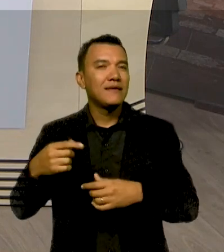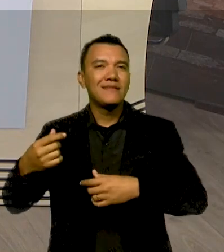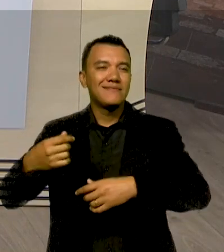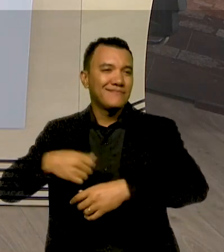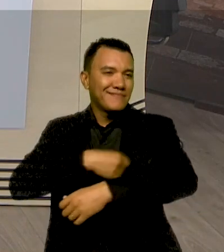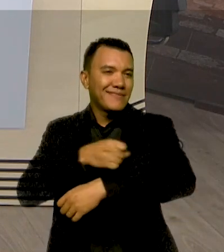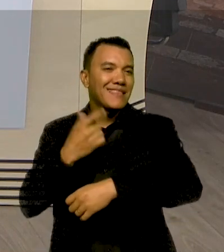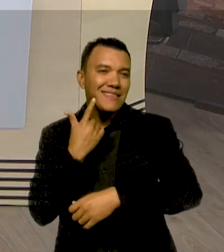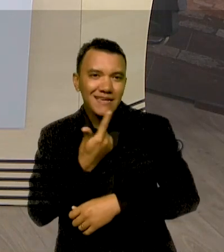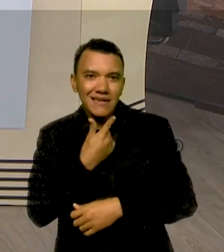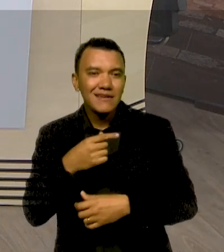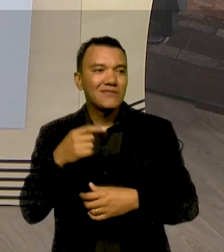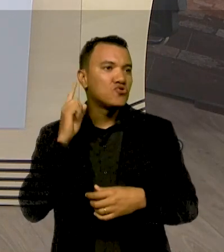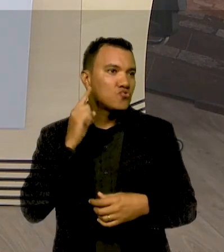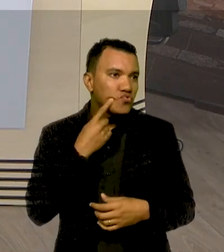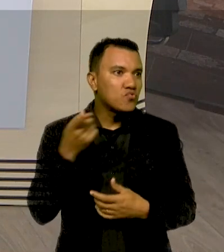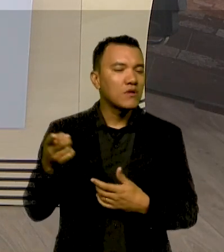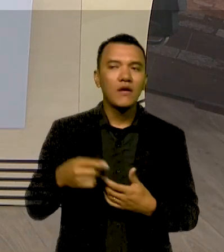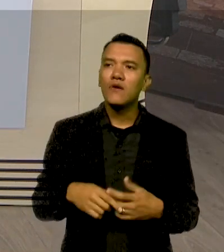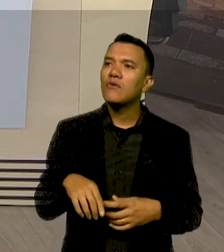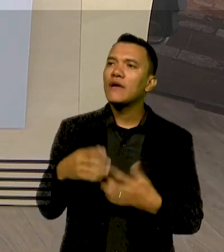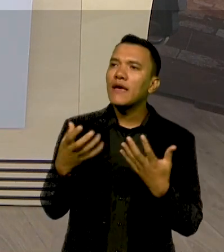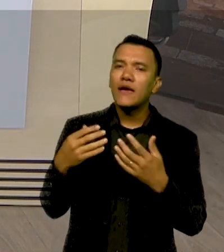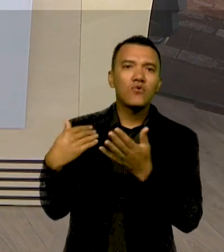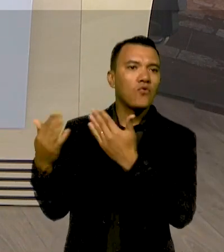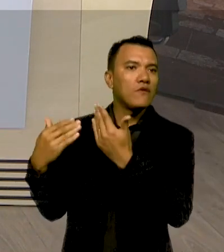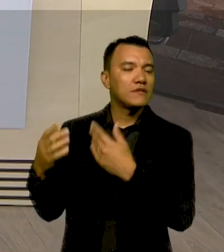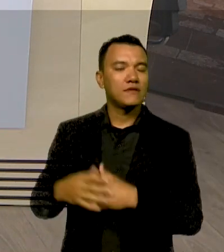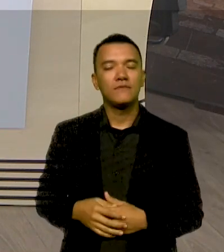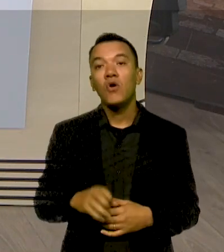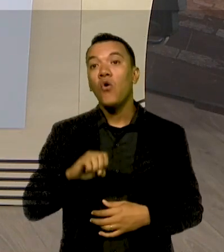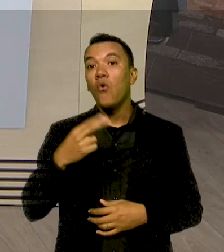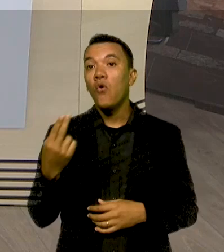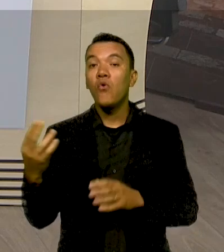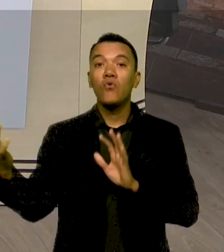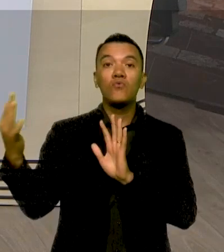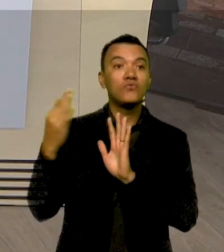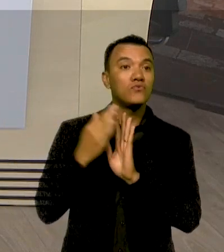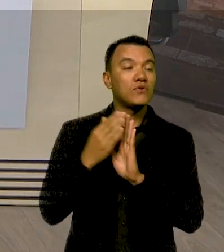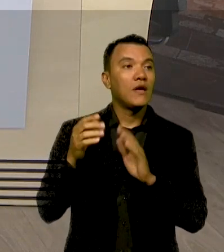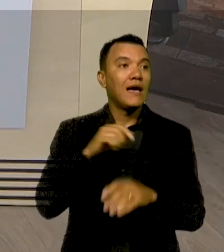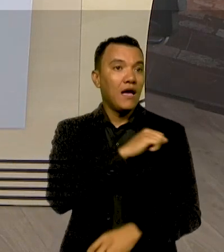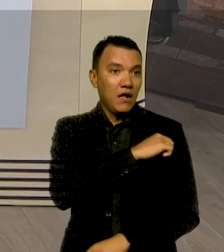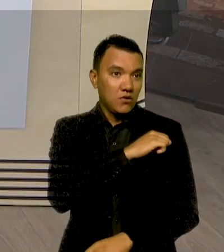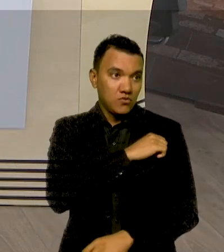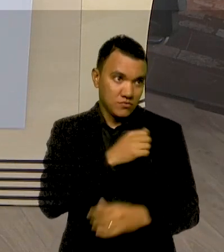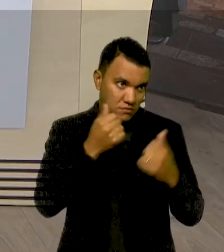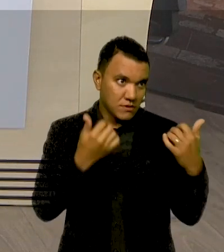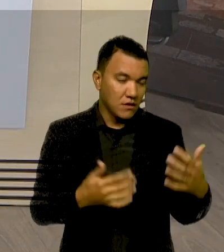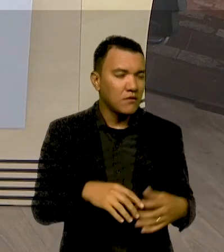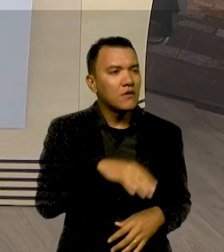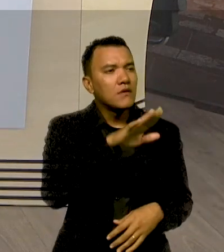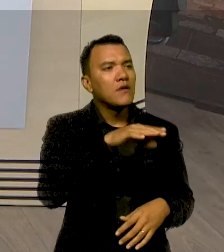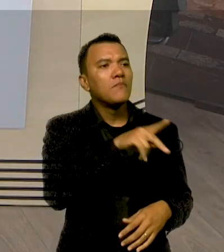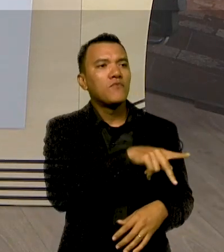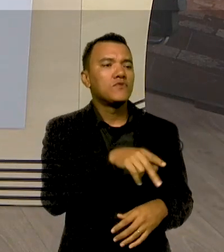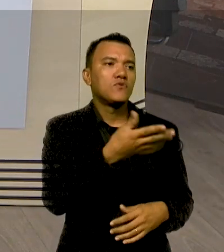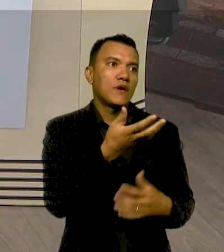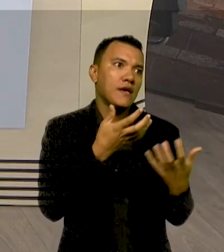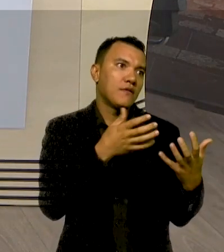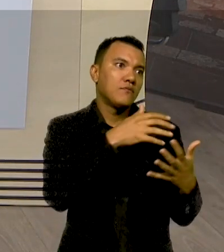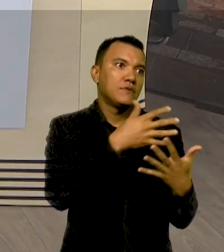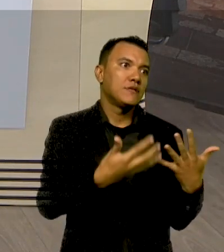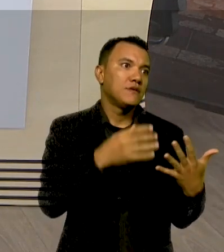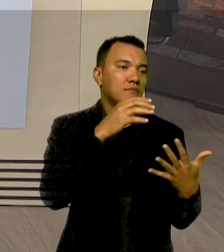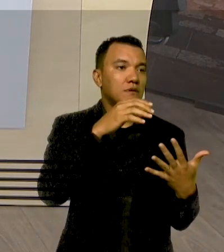Ou casos como outros que chegaram até nós, tem inclusive um aluno atualmente, que ele chegou para mim e falou, professor, eu quero aprender Libras porque o